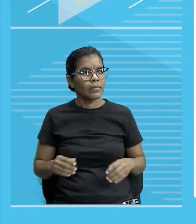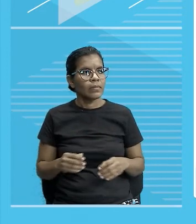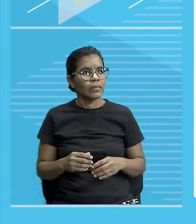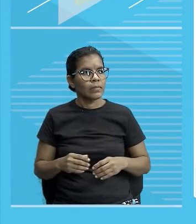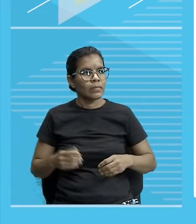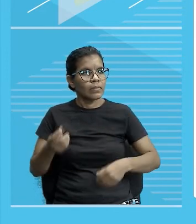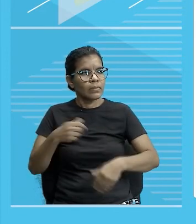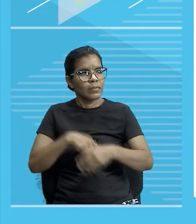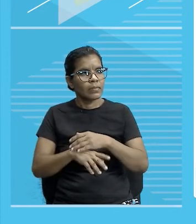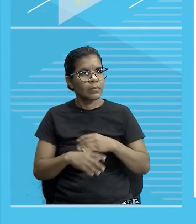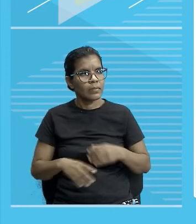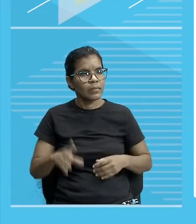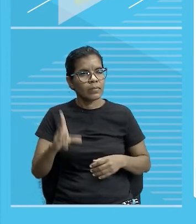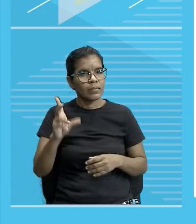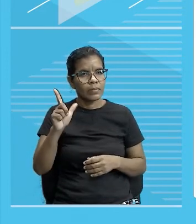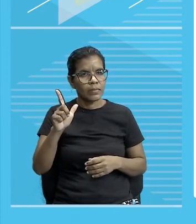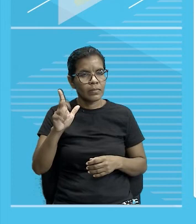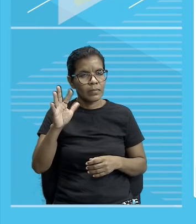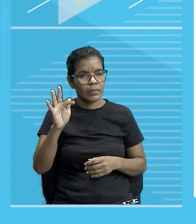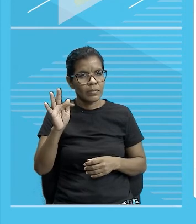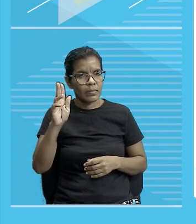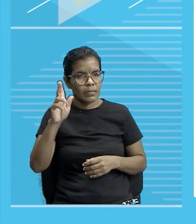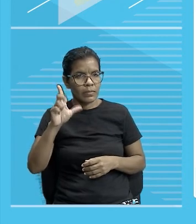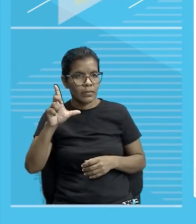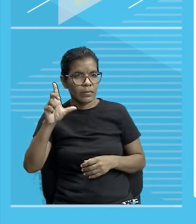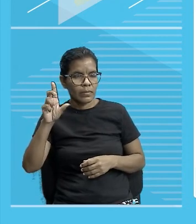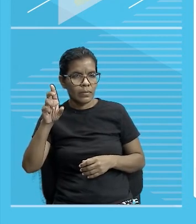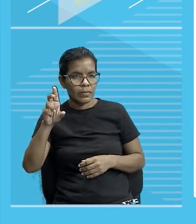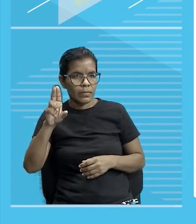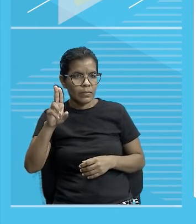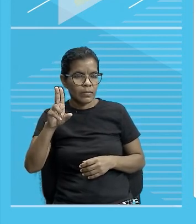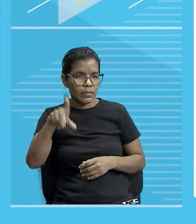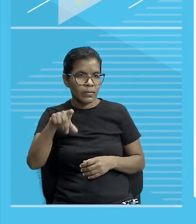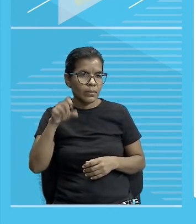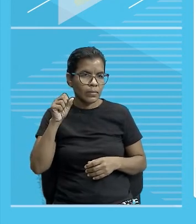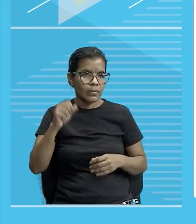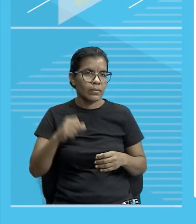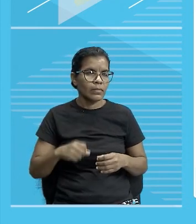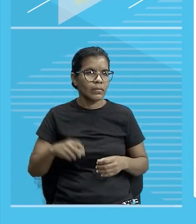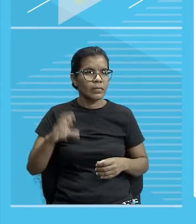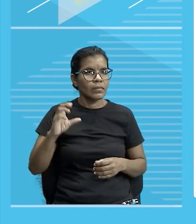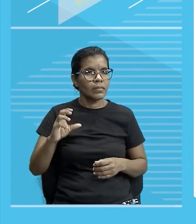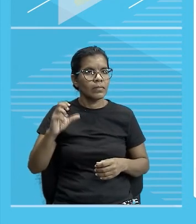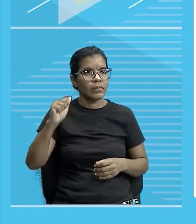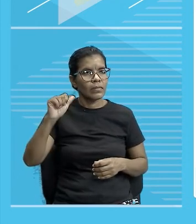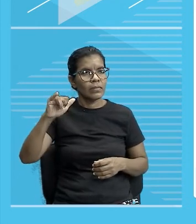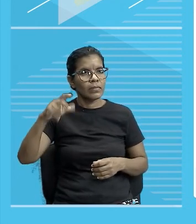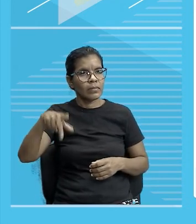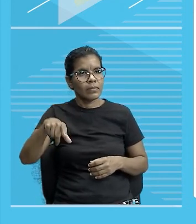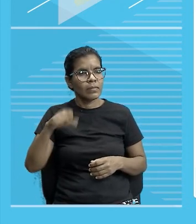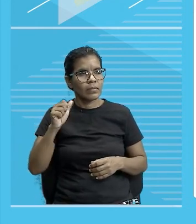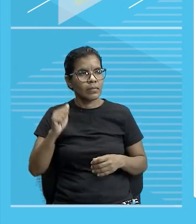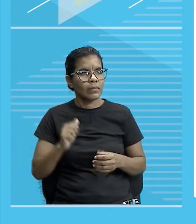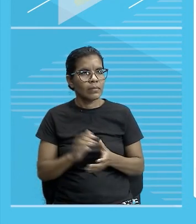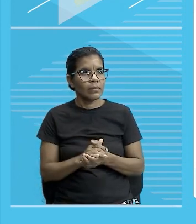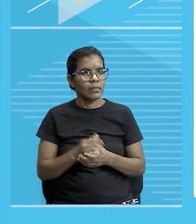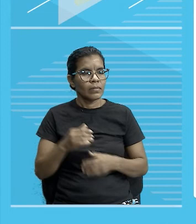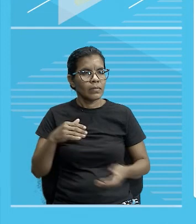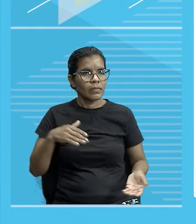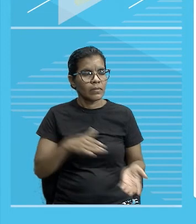fluxo de caixa o orçamento que aguarda Ó gente vamos fazer um orçamento é tipo eu quero fazer uma